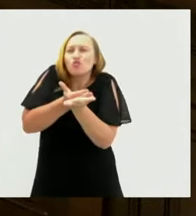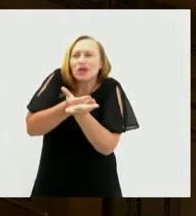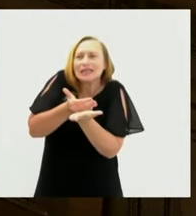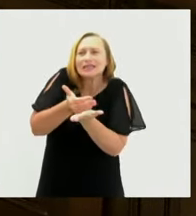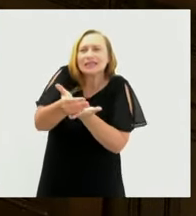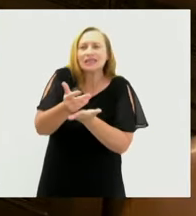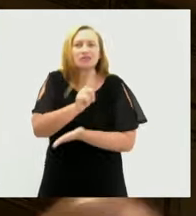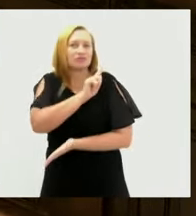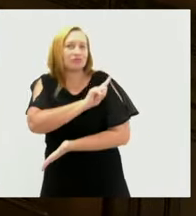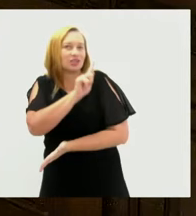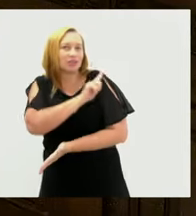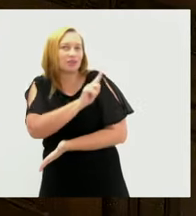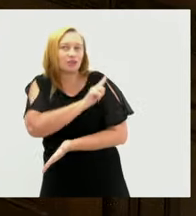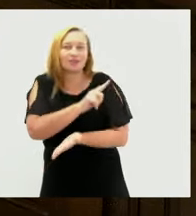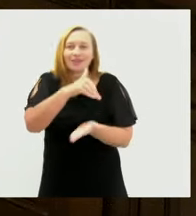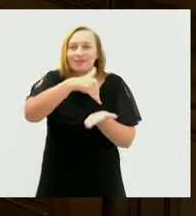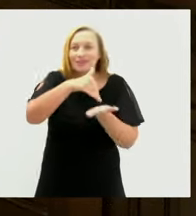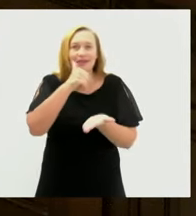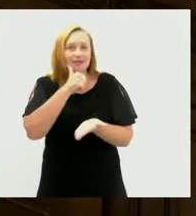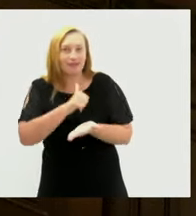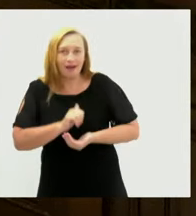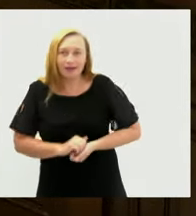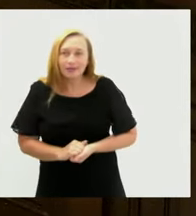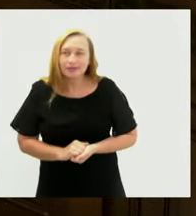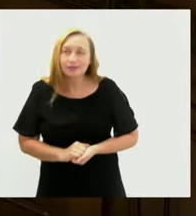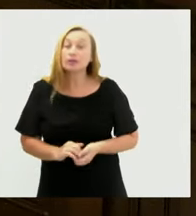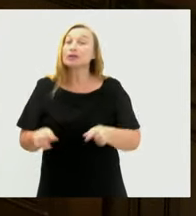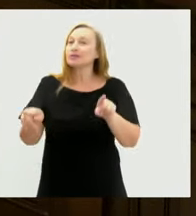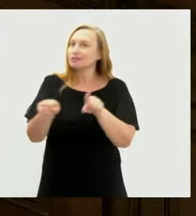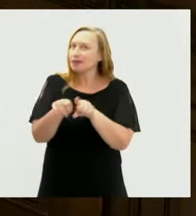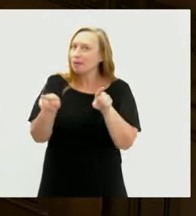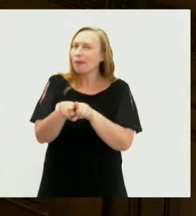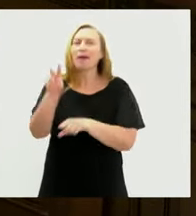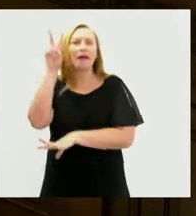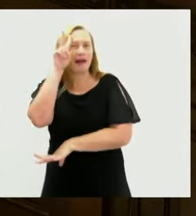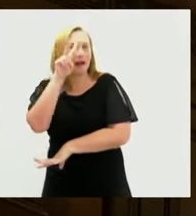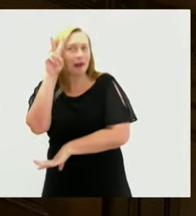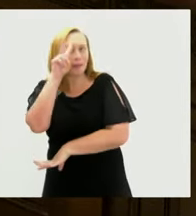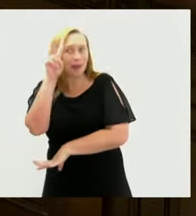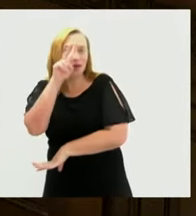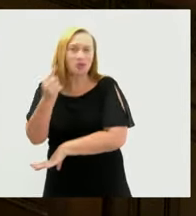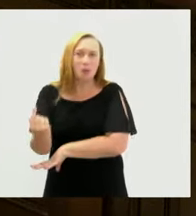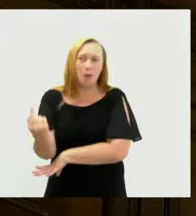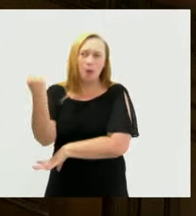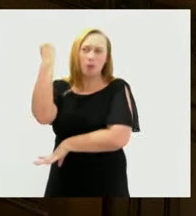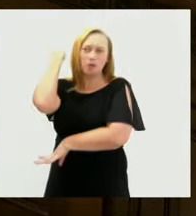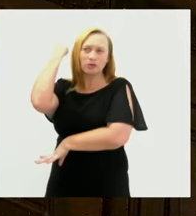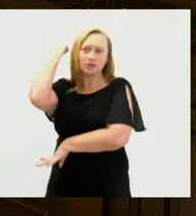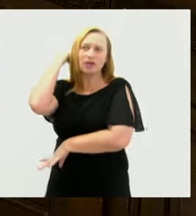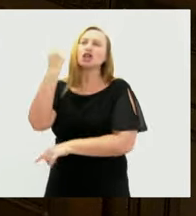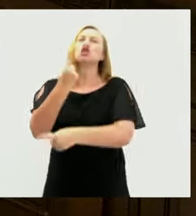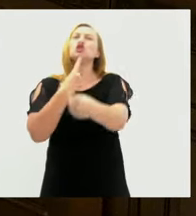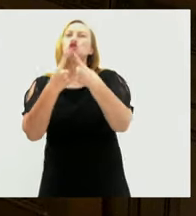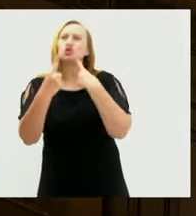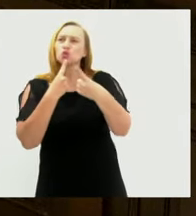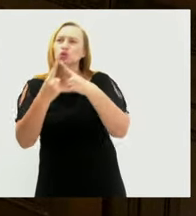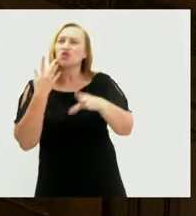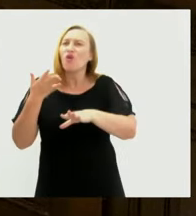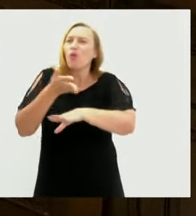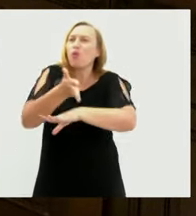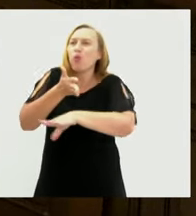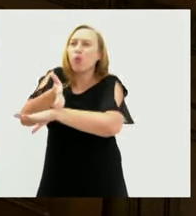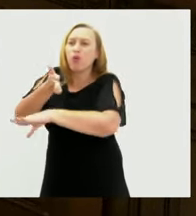da secretária, desde o início, inclusive, recordando que lá atrás nós discutimos a entrada de